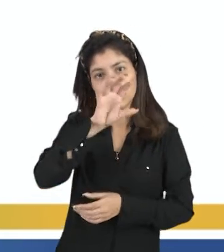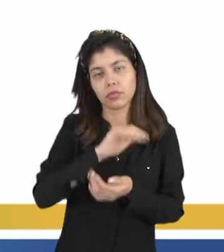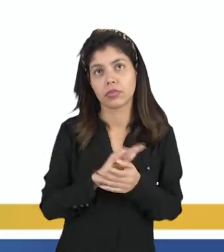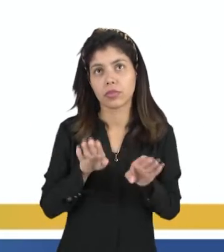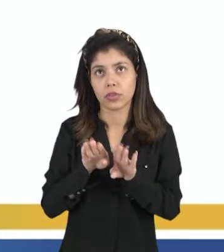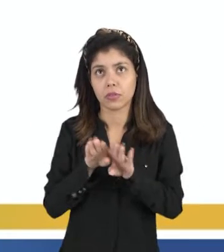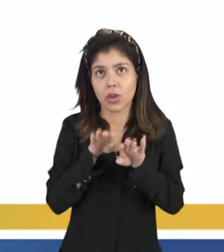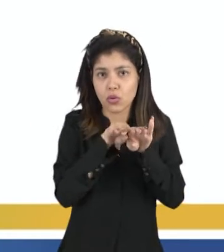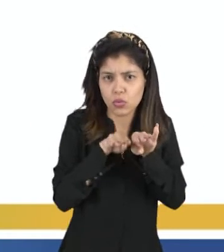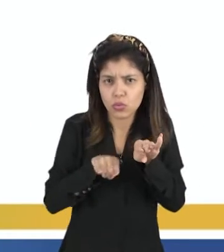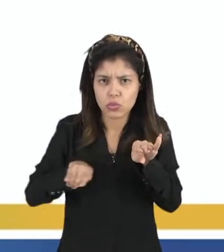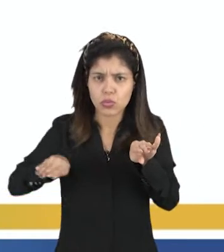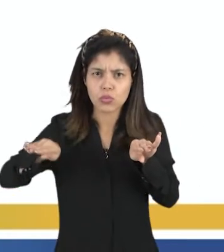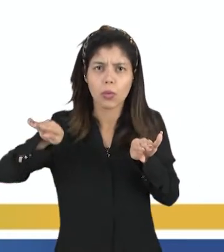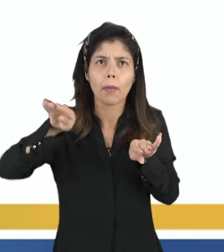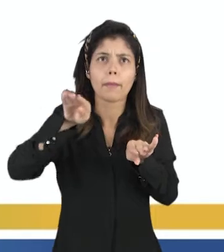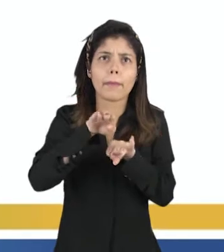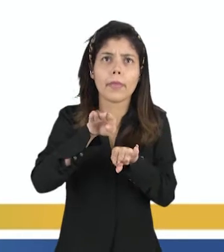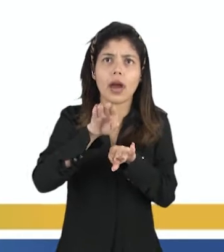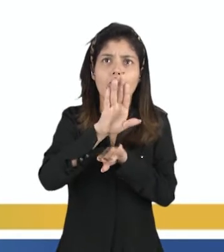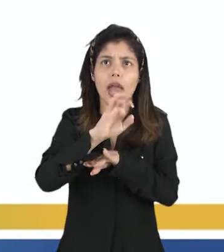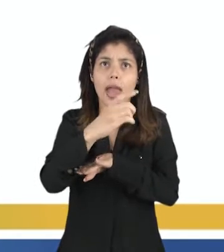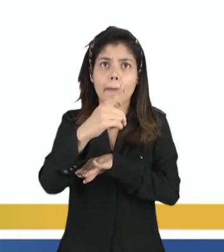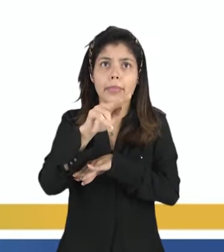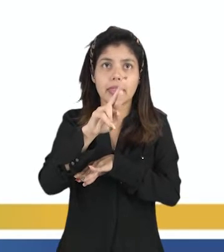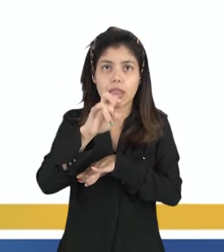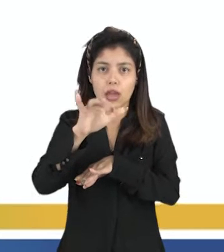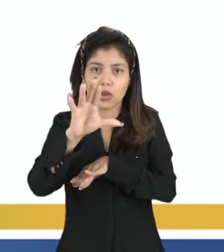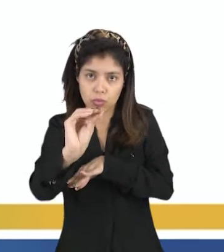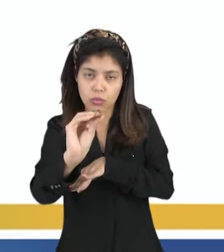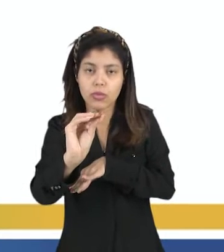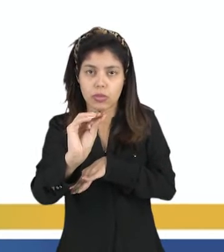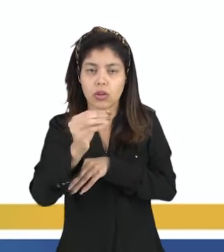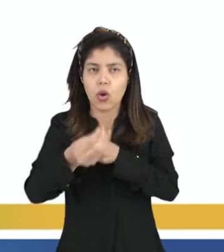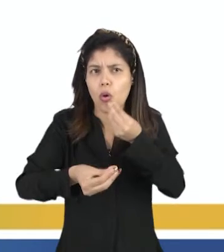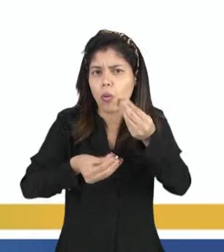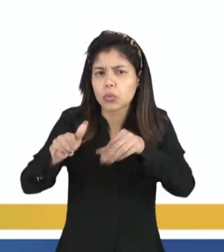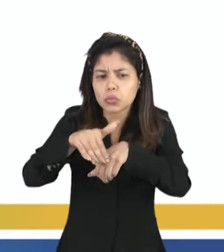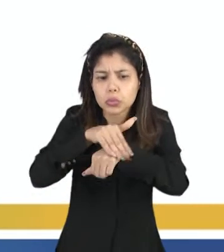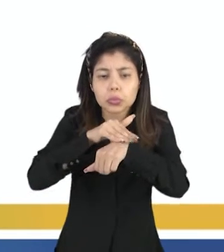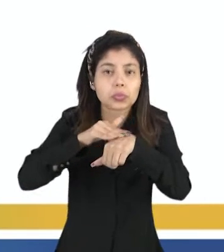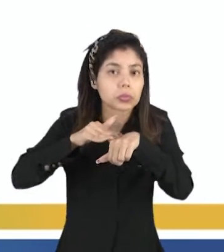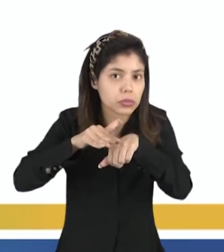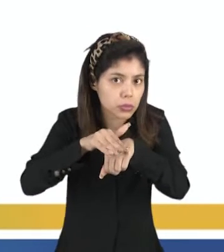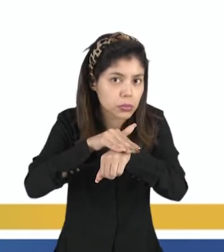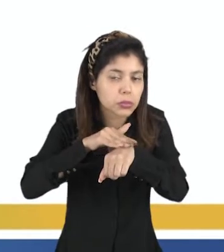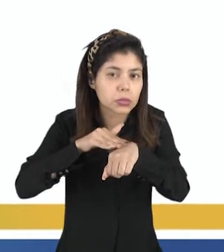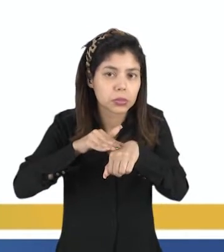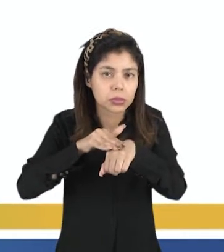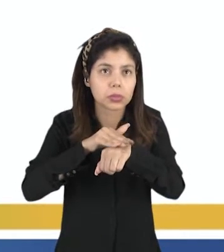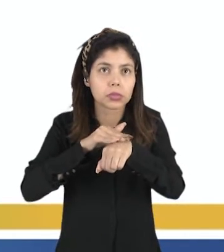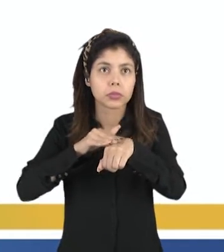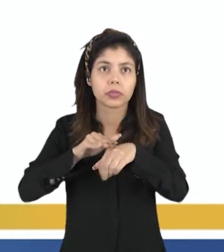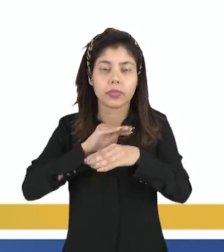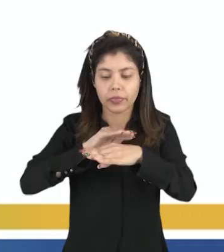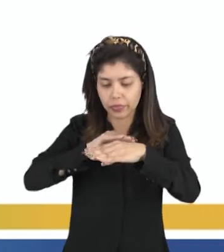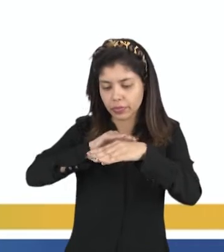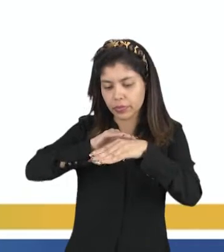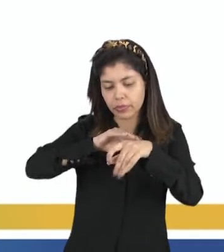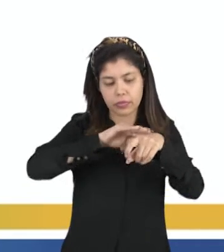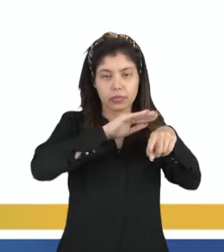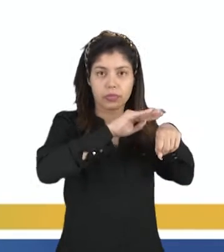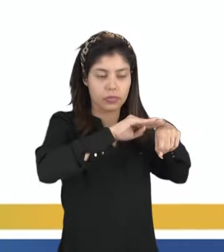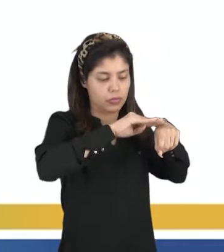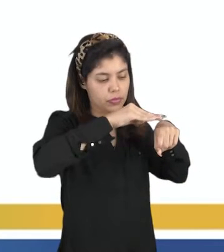nasais o que nós chamamos de epitélio formativo, que é como se fosse um tecido, uma membrana, que dentro